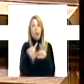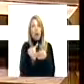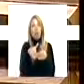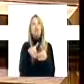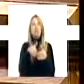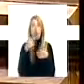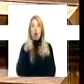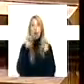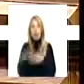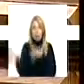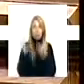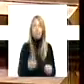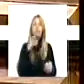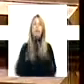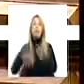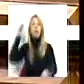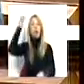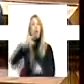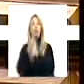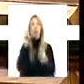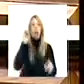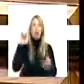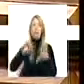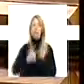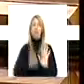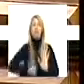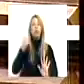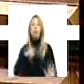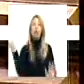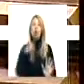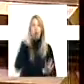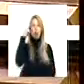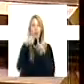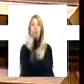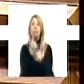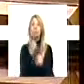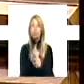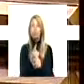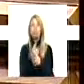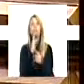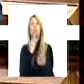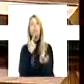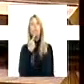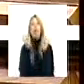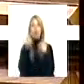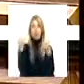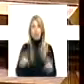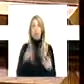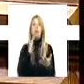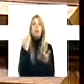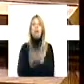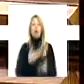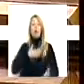é fundamental que todos tenhamos este objetivo. Retomar o passo estudante é dar uma